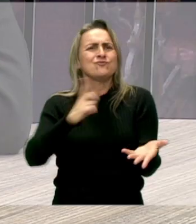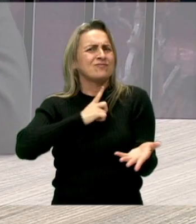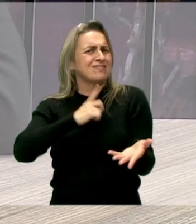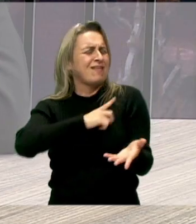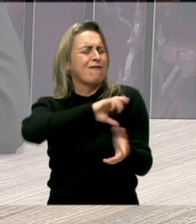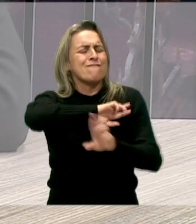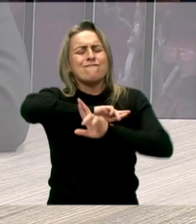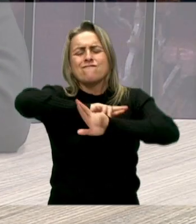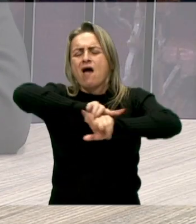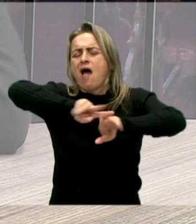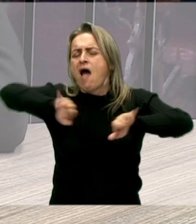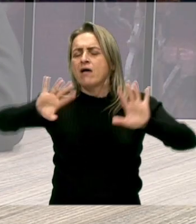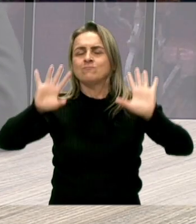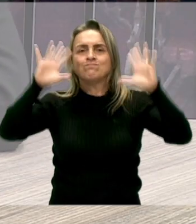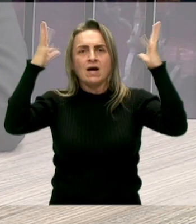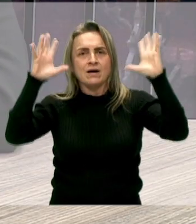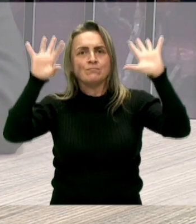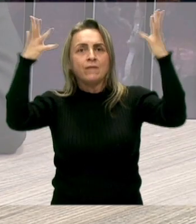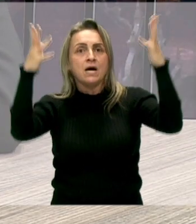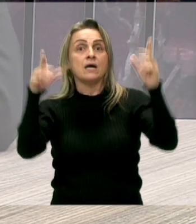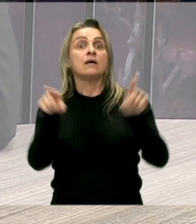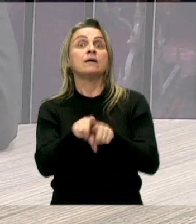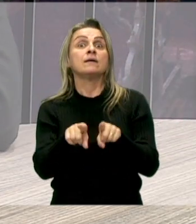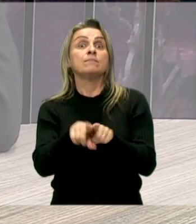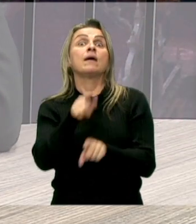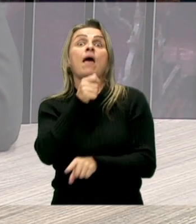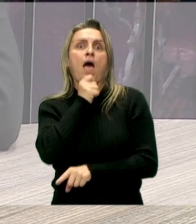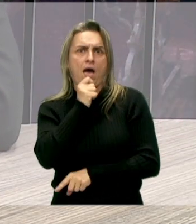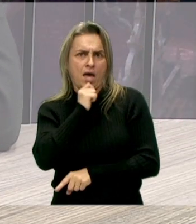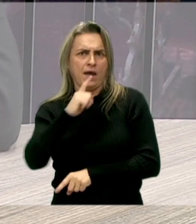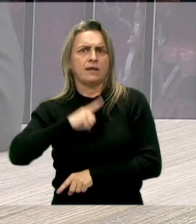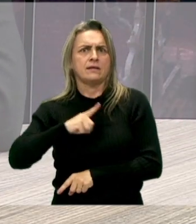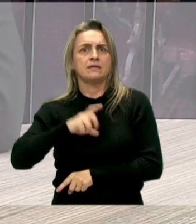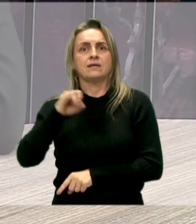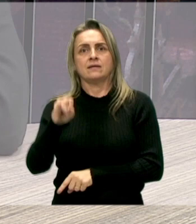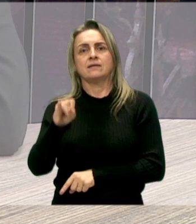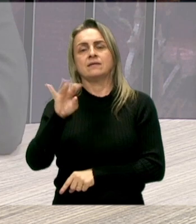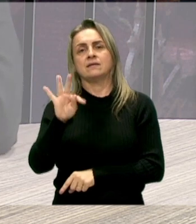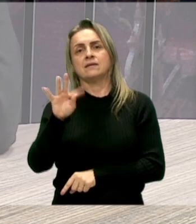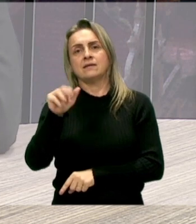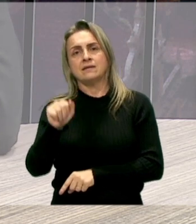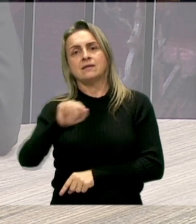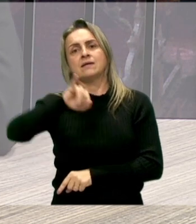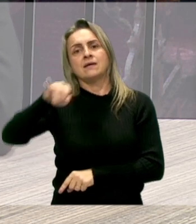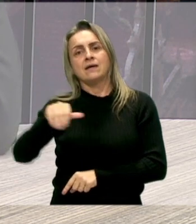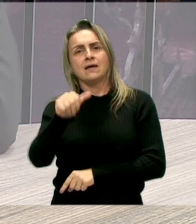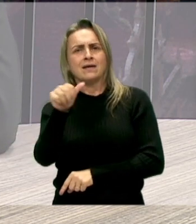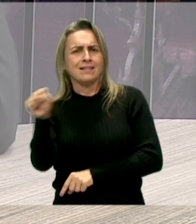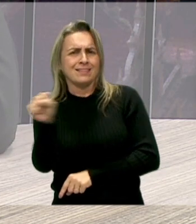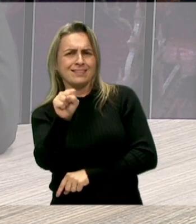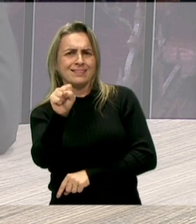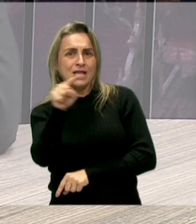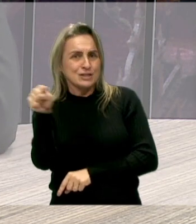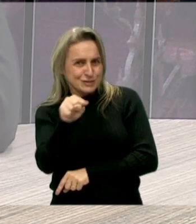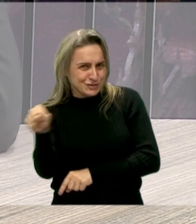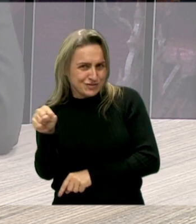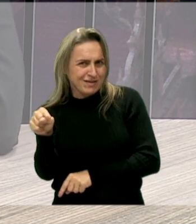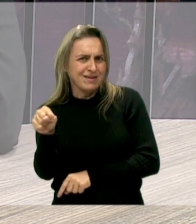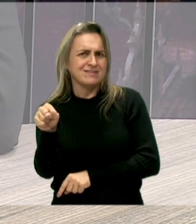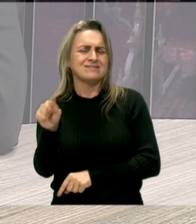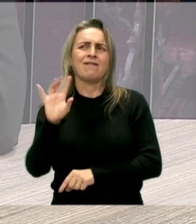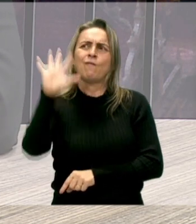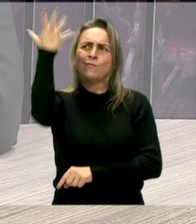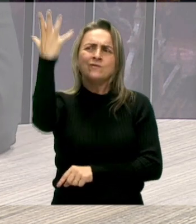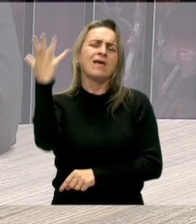outros eventos, a gente ainda tem o Itajazz e os grandes encontros que também acontecem hoje por meio de projetos, seja por lei de incentivo ou qualquer